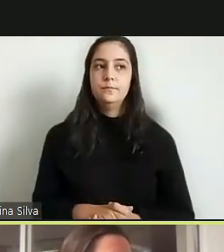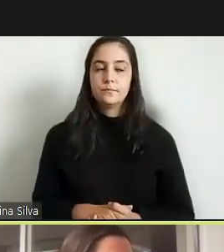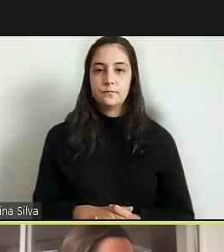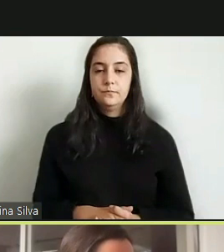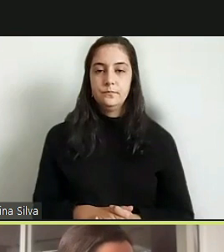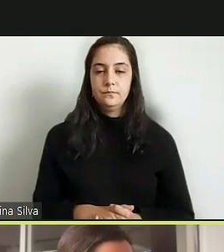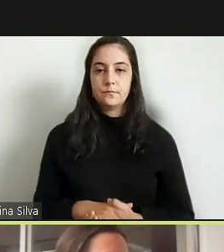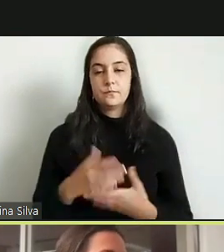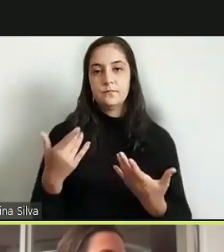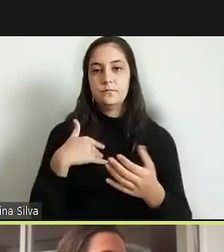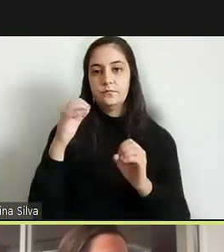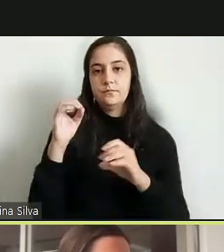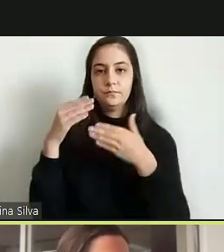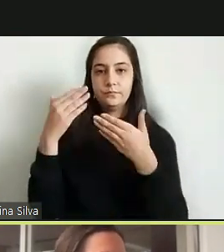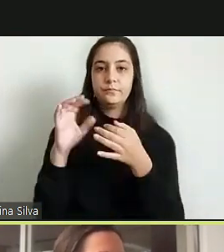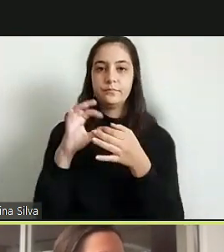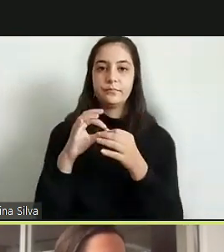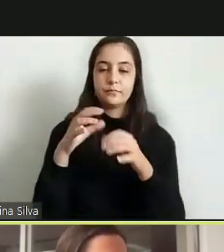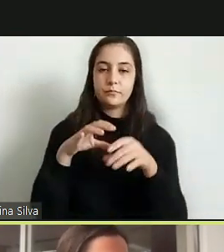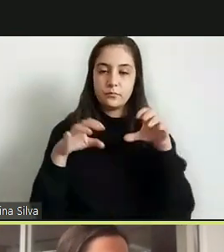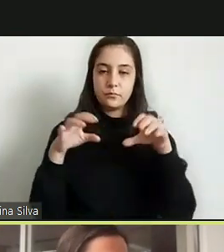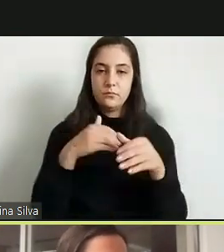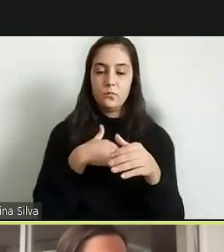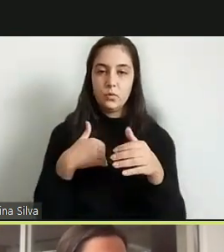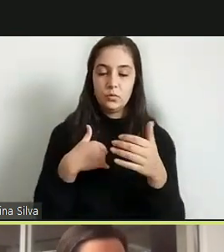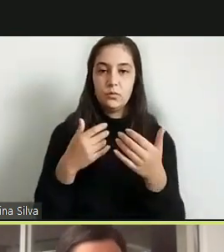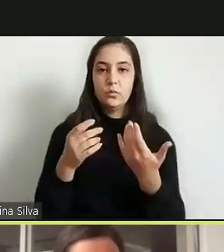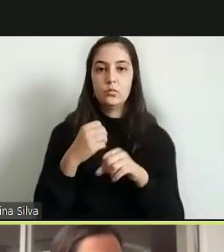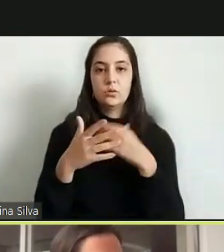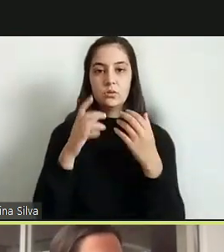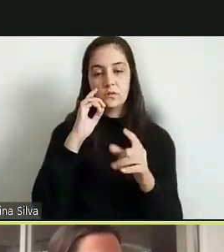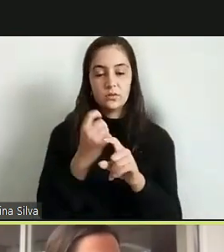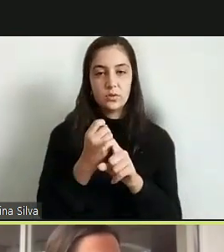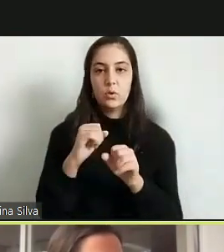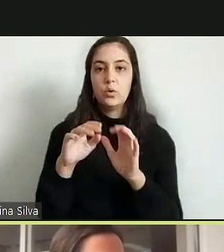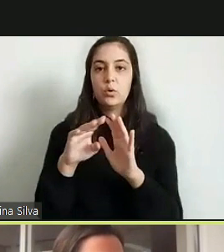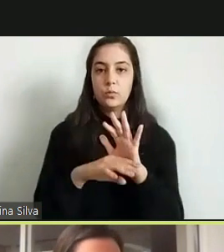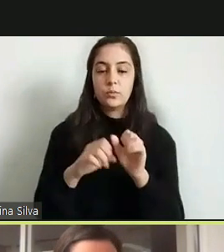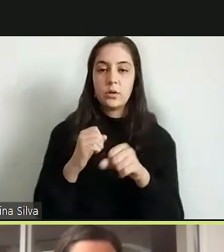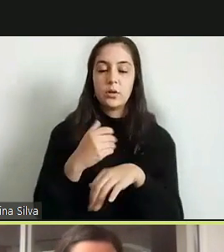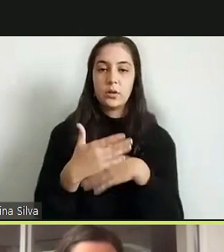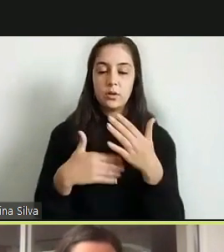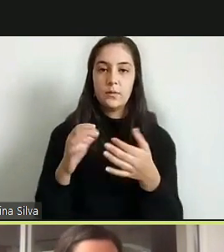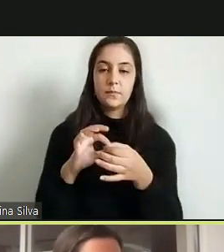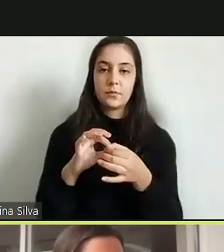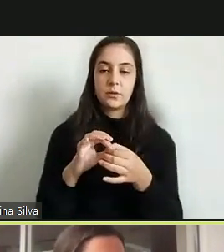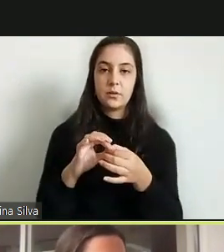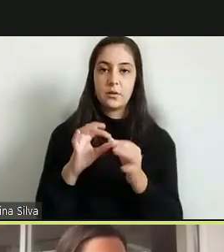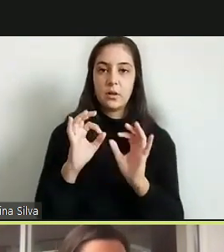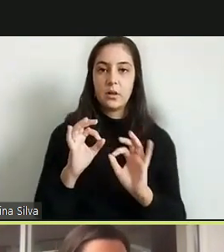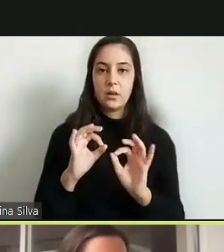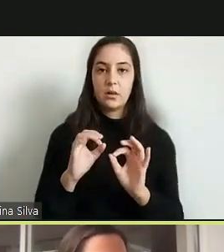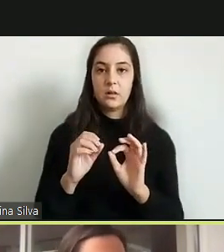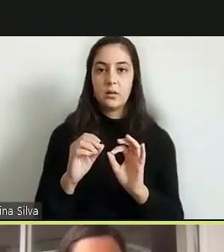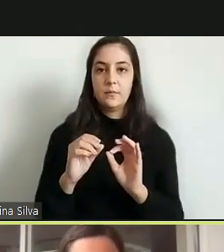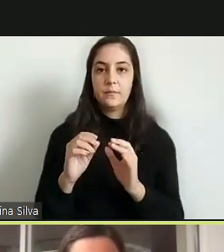Nomeadamente o BIP-CIP, os bairros saudáveis, o processo de revisão do Programa Nacional da Política de Ordenamento do Território, que auscultou uma